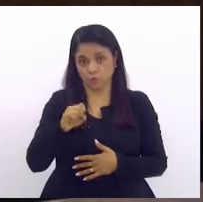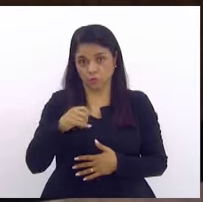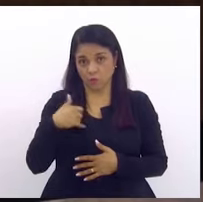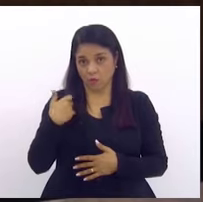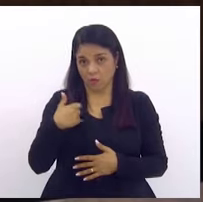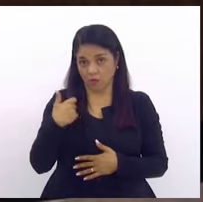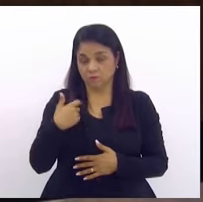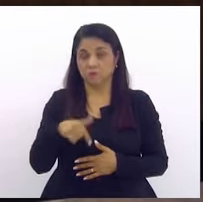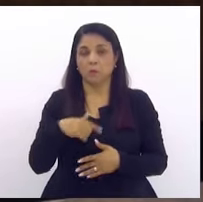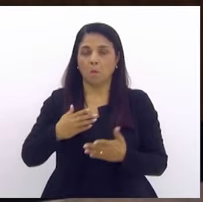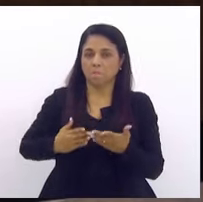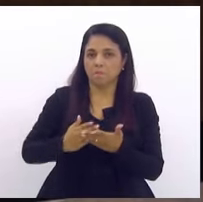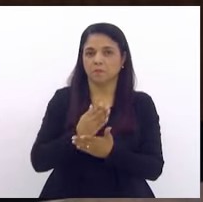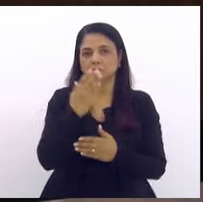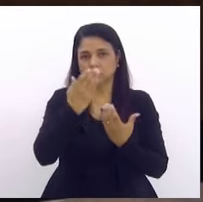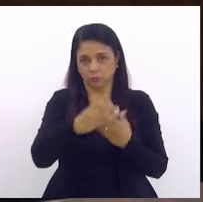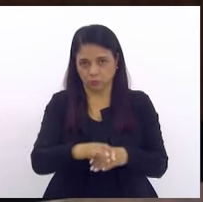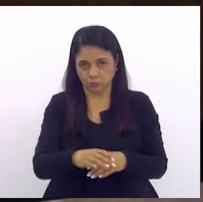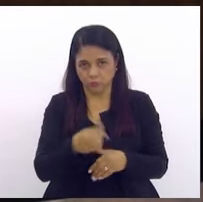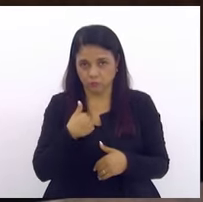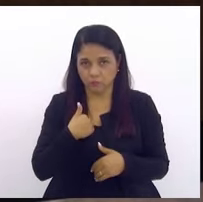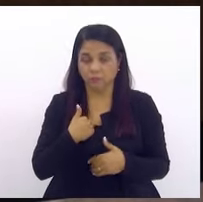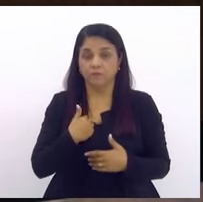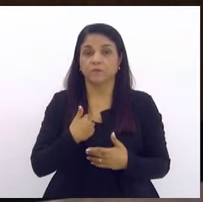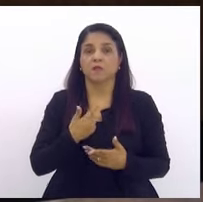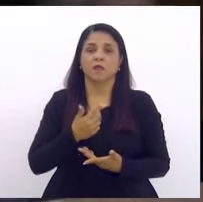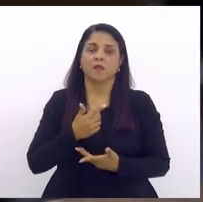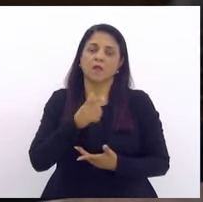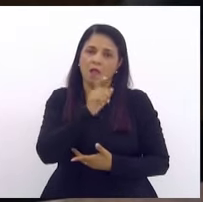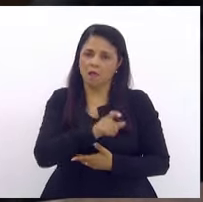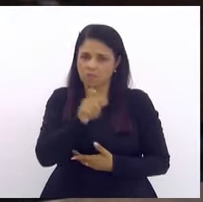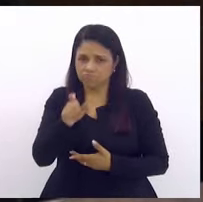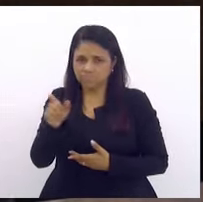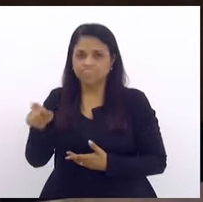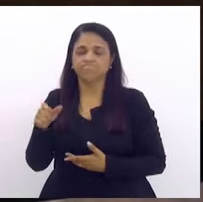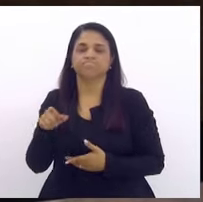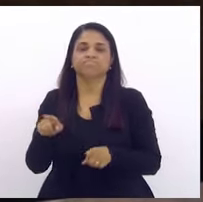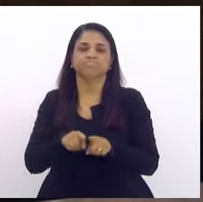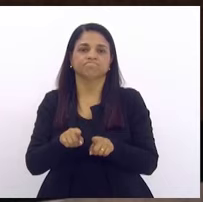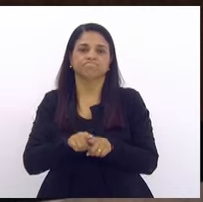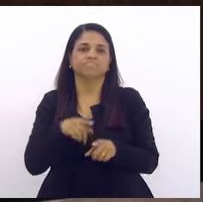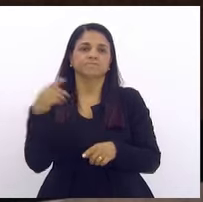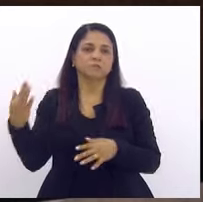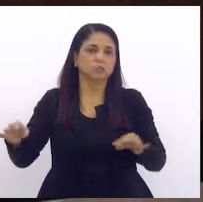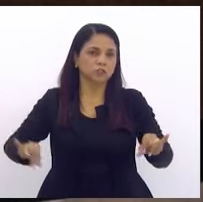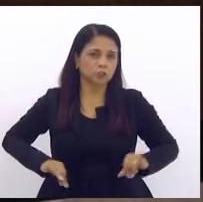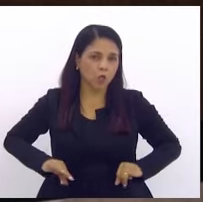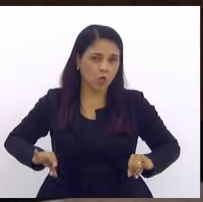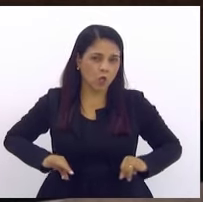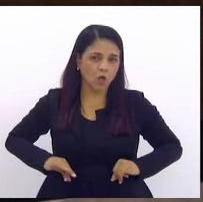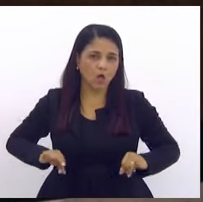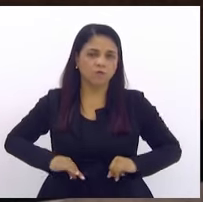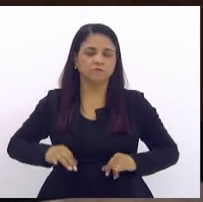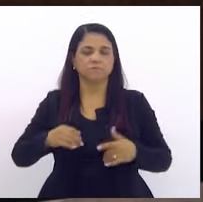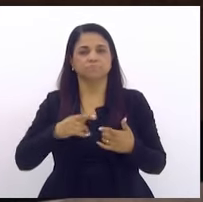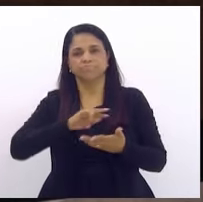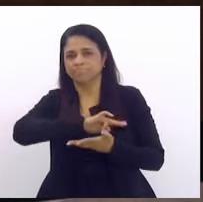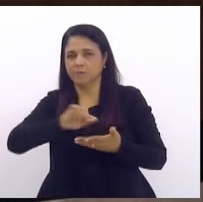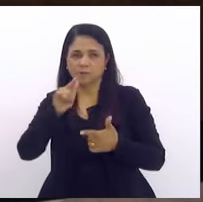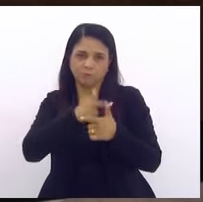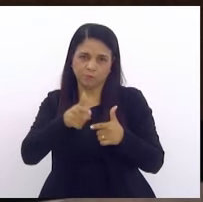no meu concurso, e muitos dos nossos colegas ainda sofrem com várias intempéries da